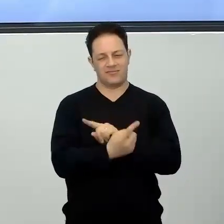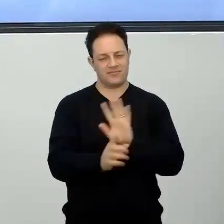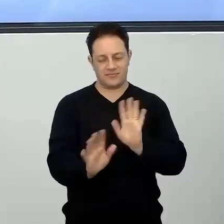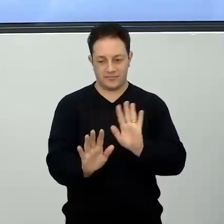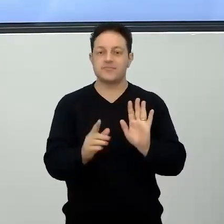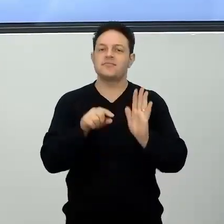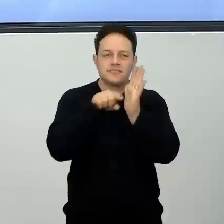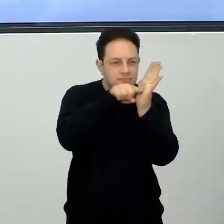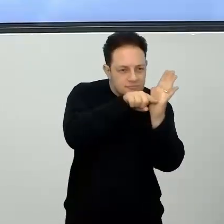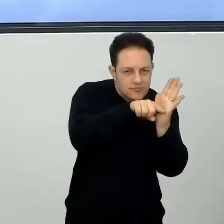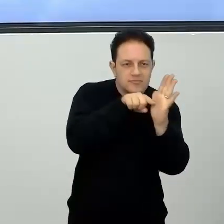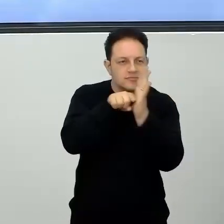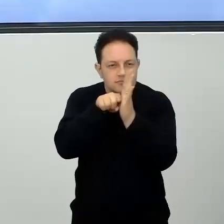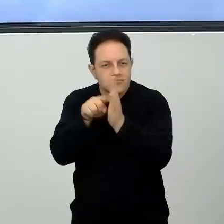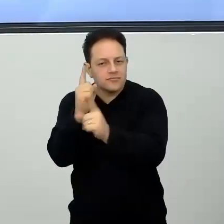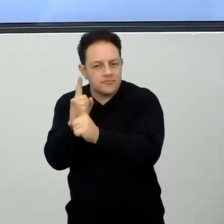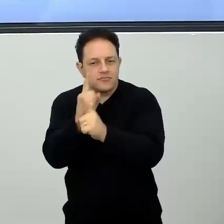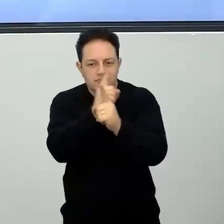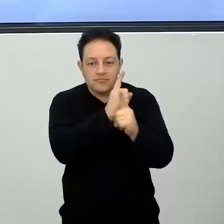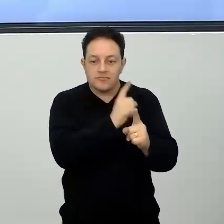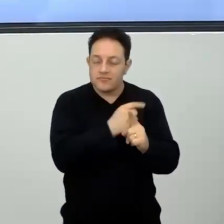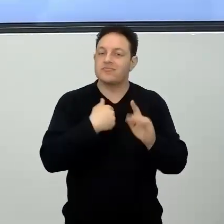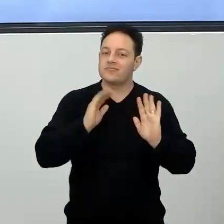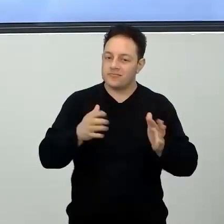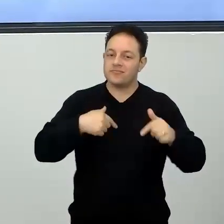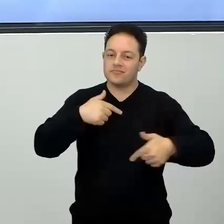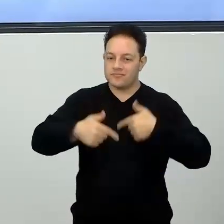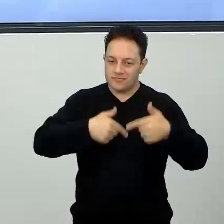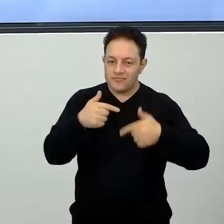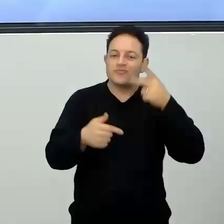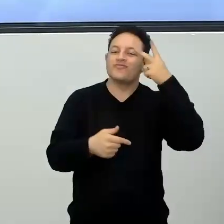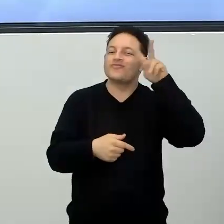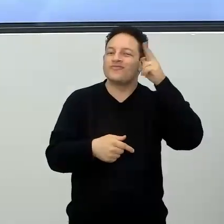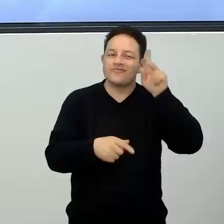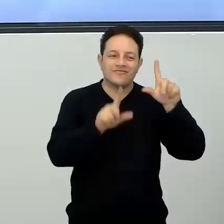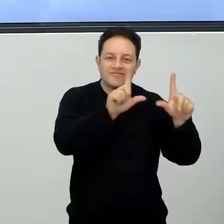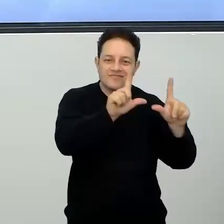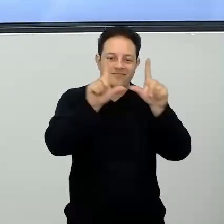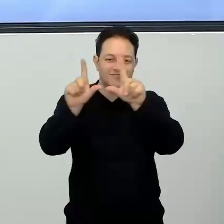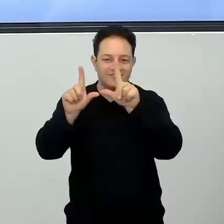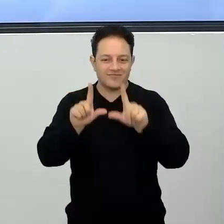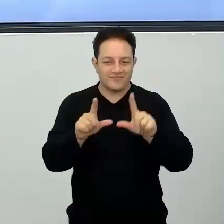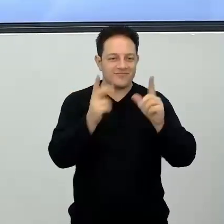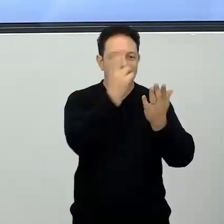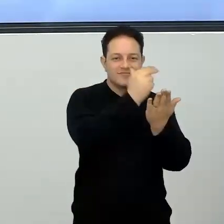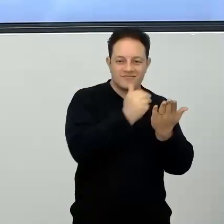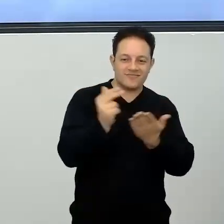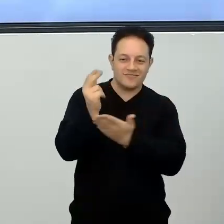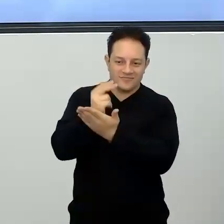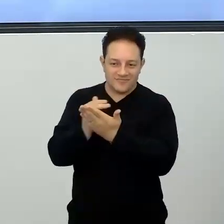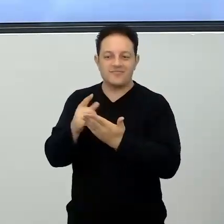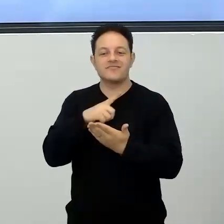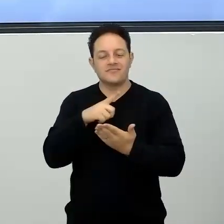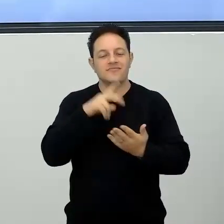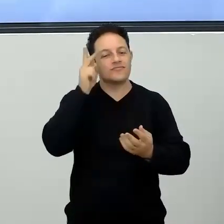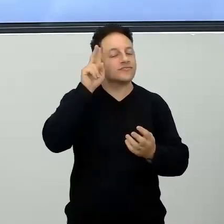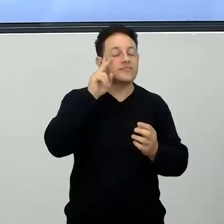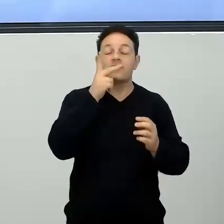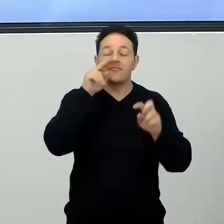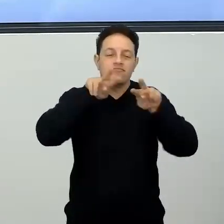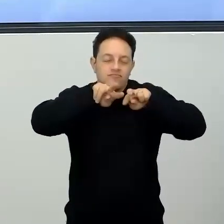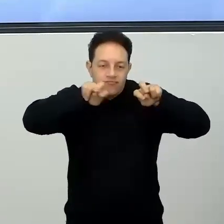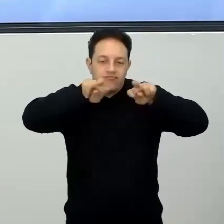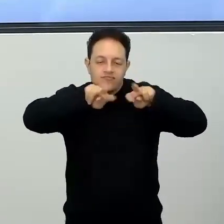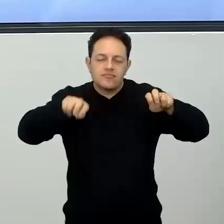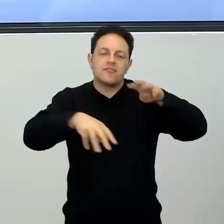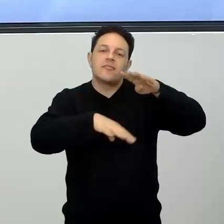e trabalhando com isso, principalmente quando eu trabalhei com histórias em quadrinhos, nessa... assim, para desmistificar